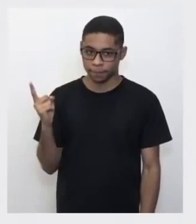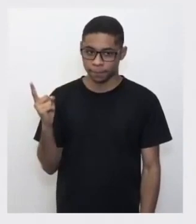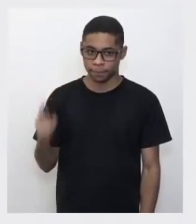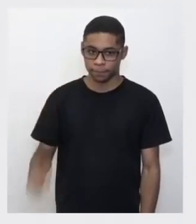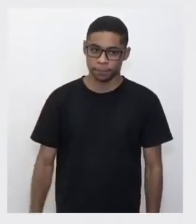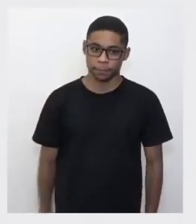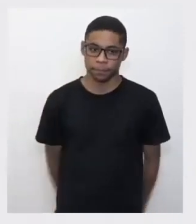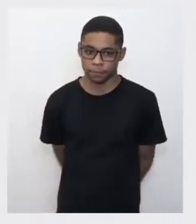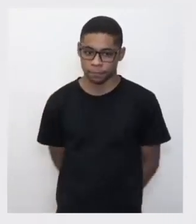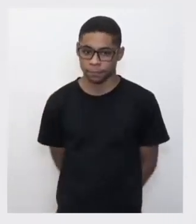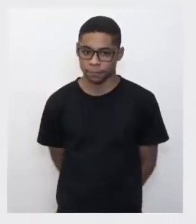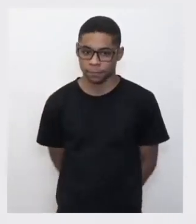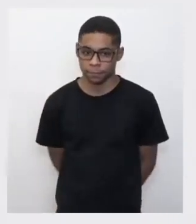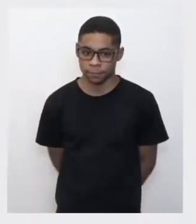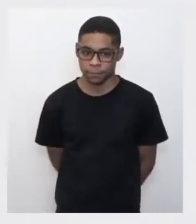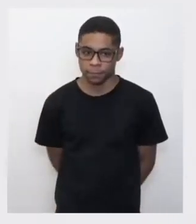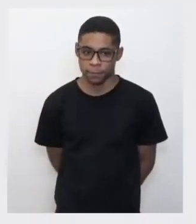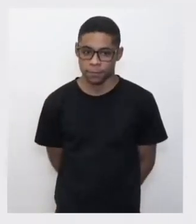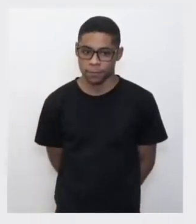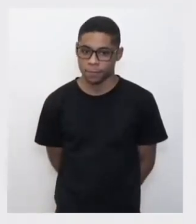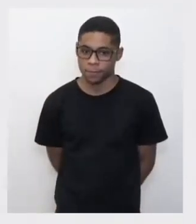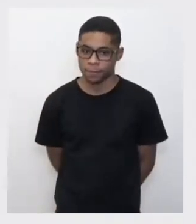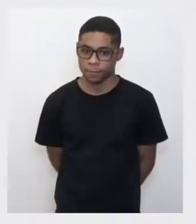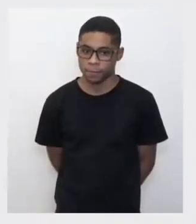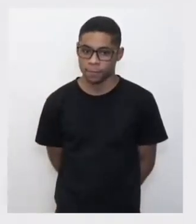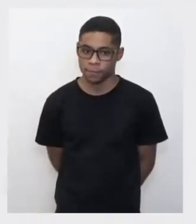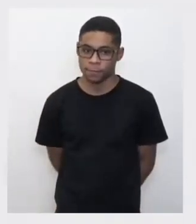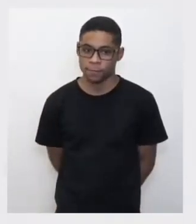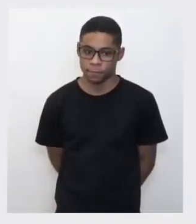fala speak,